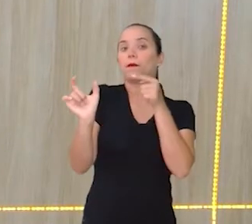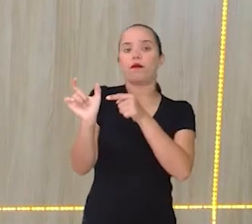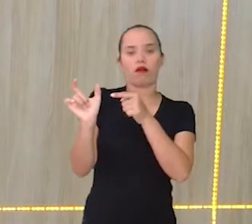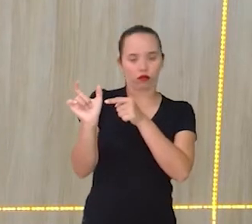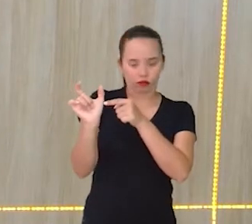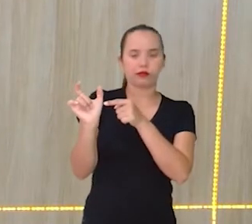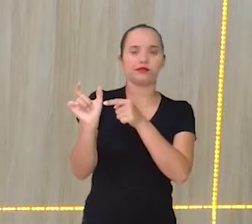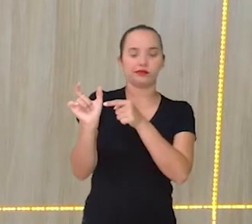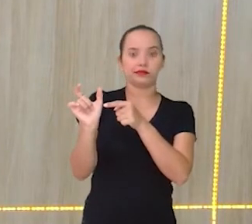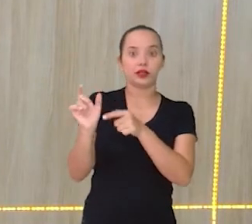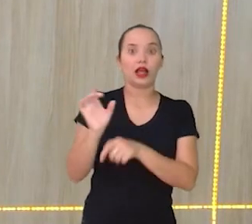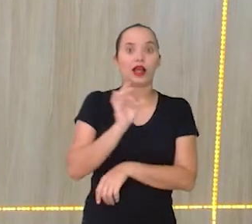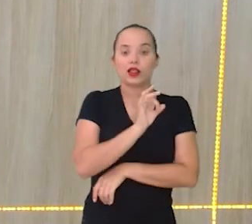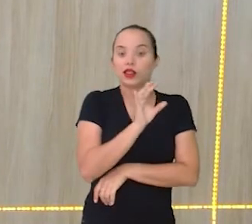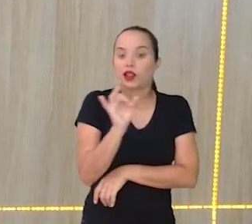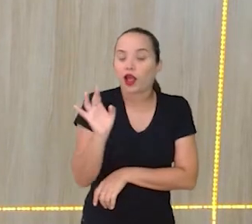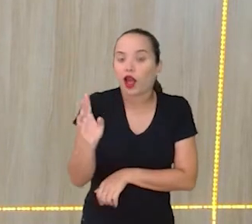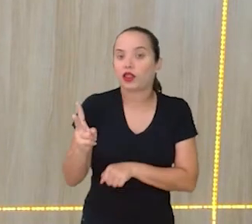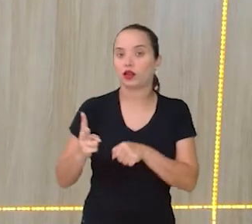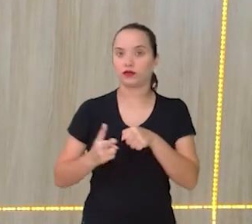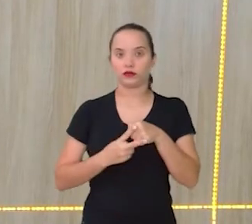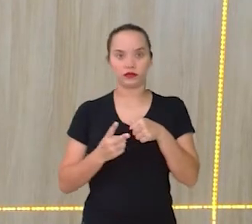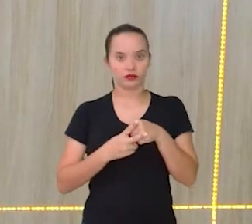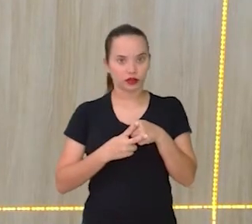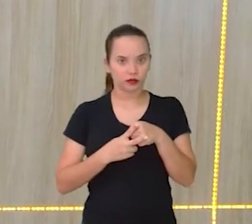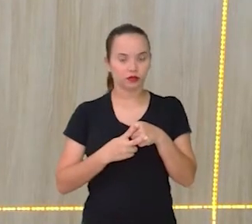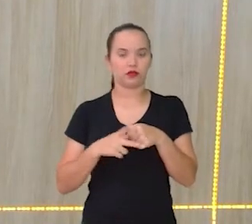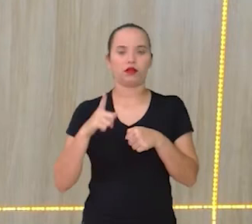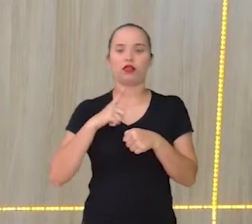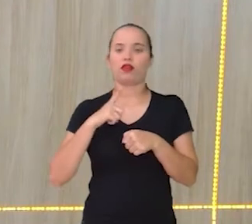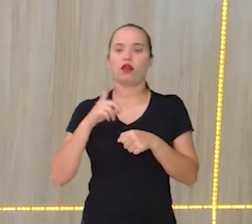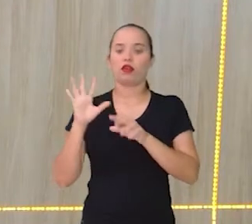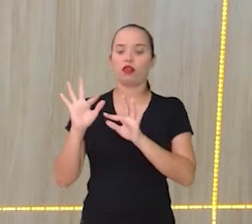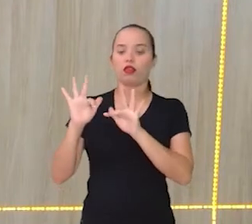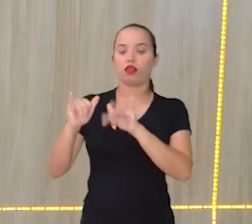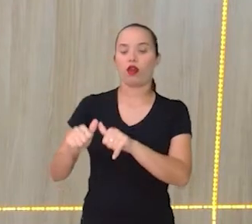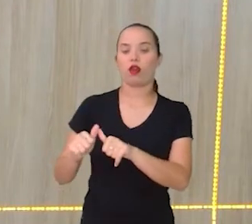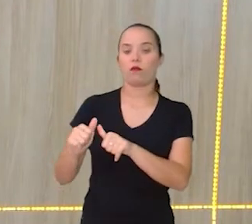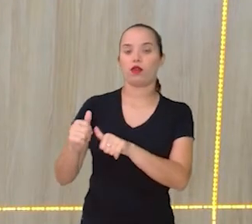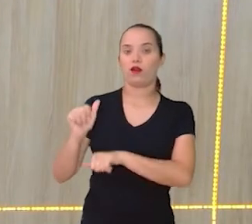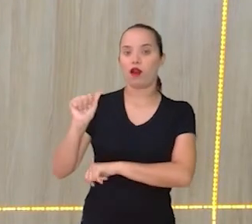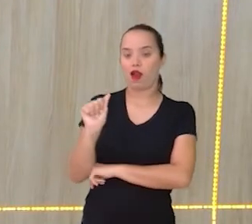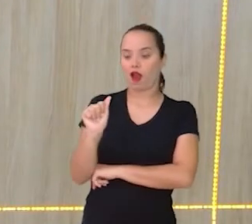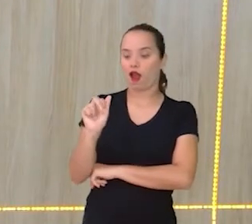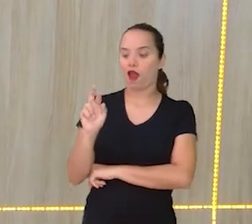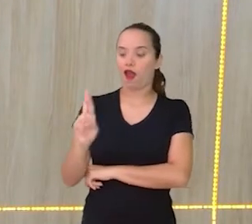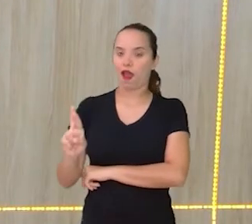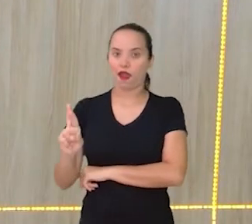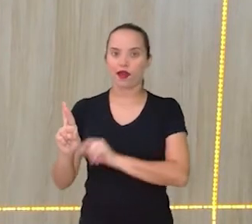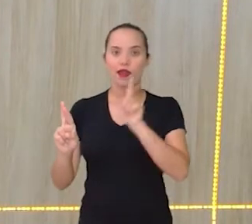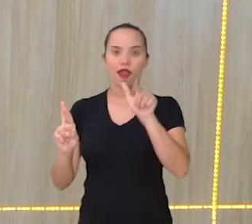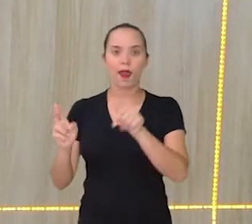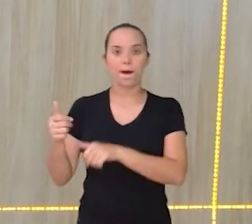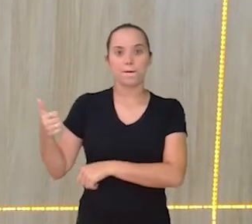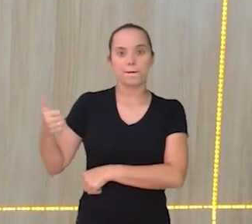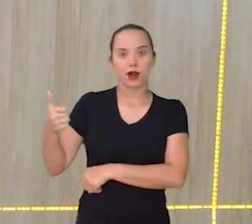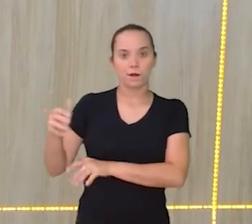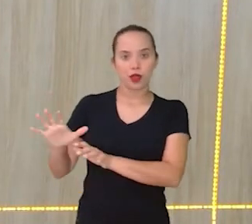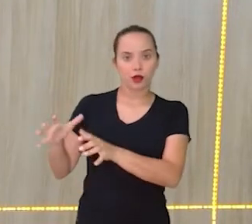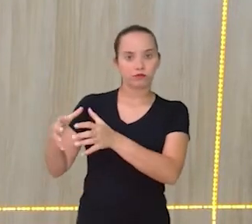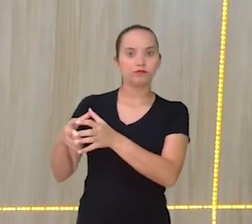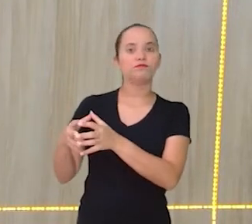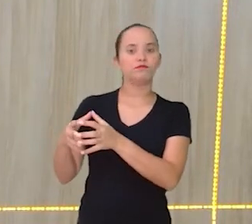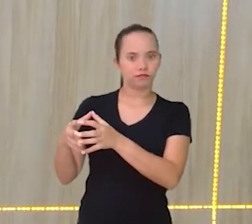todo verbo, tá? Verbo que terminar em AR são verbos da primeira